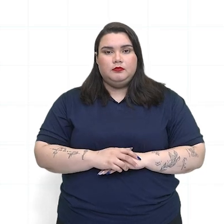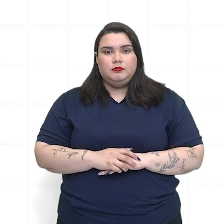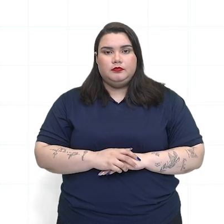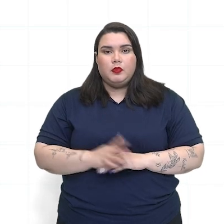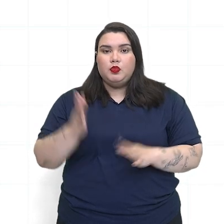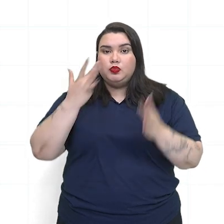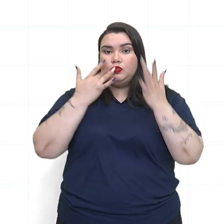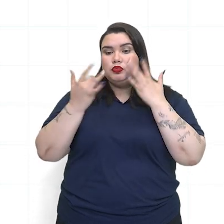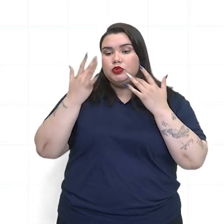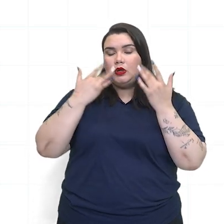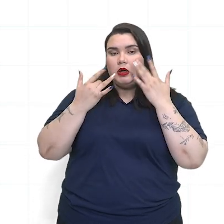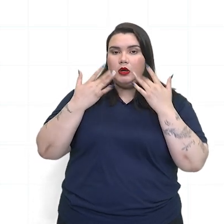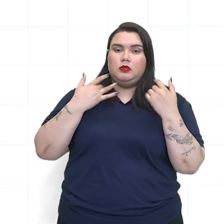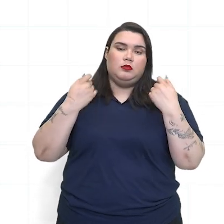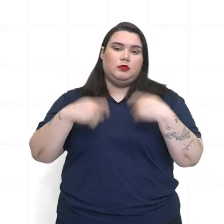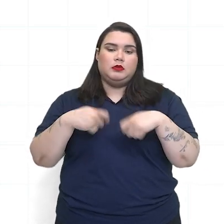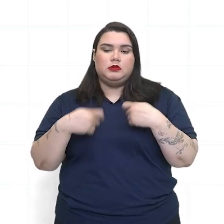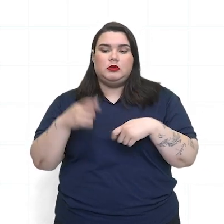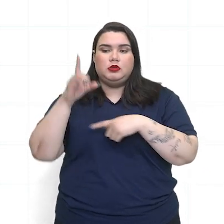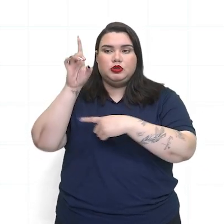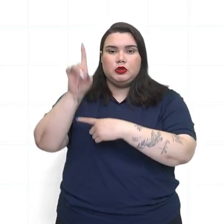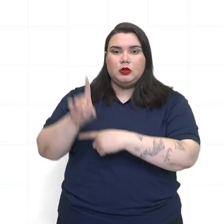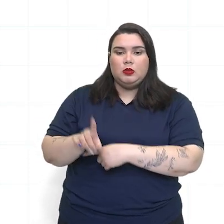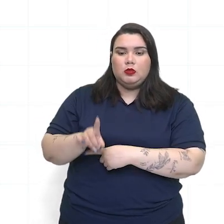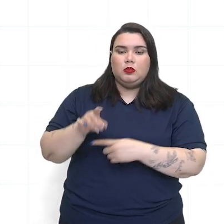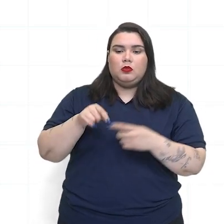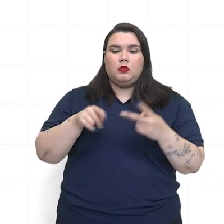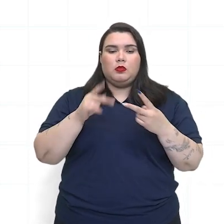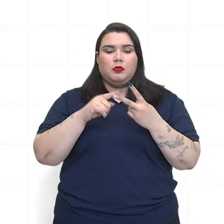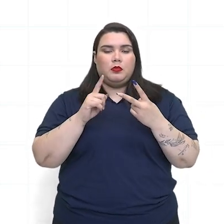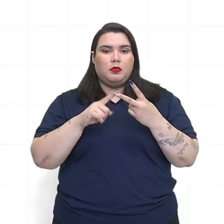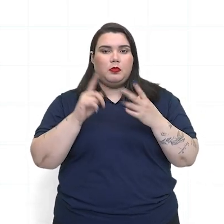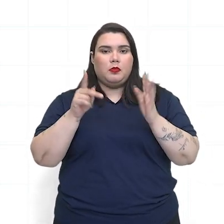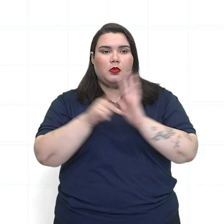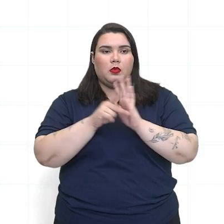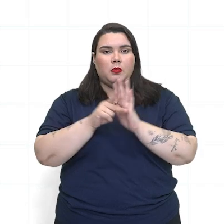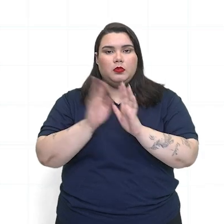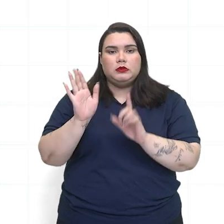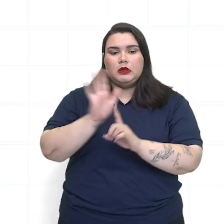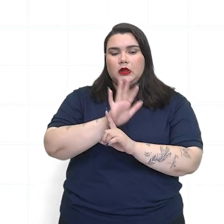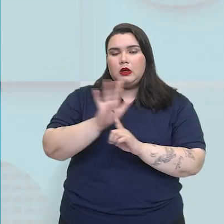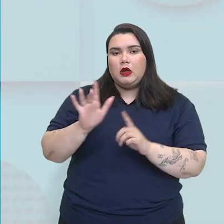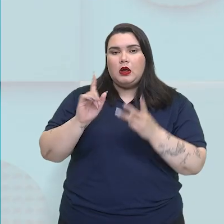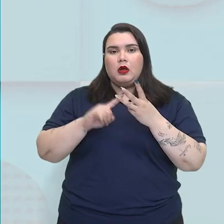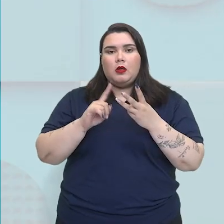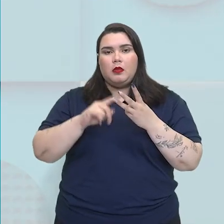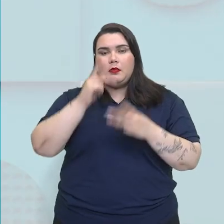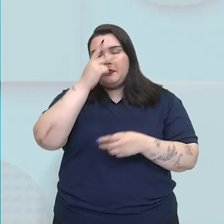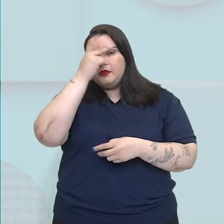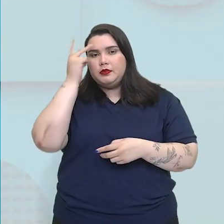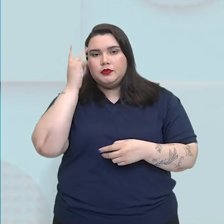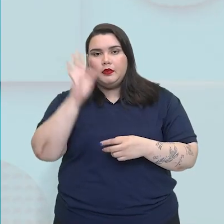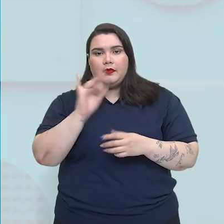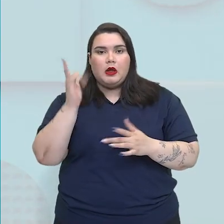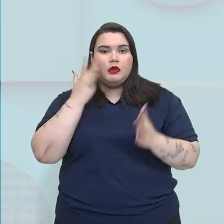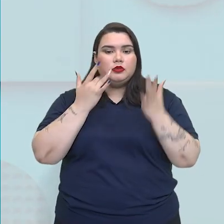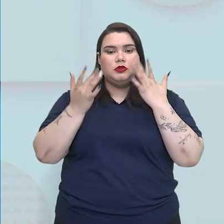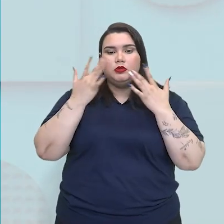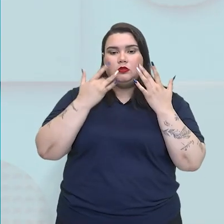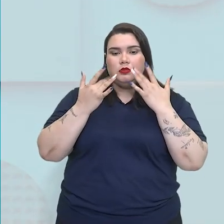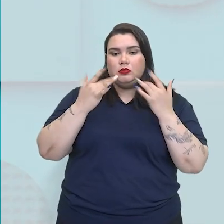uma peça teatral, precisa-se ter o quê? O diretor, o cenógrafo e os atores que vão atuar no palco.